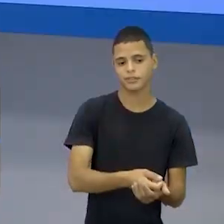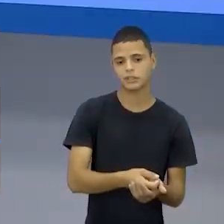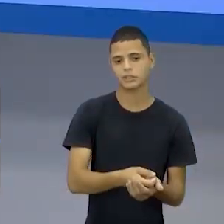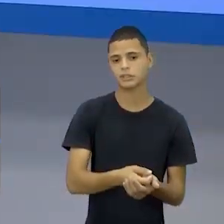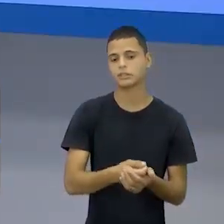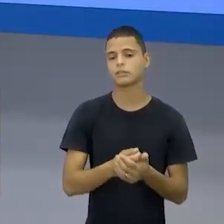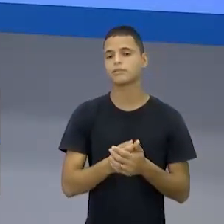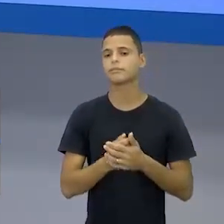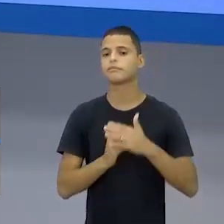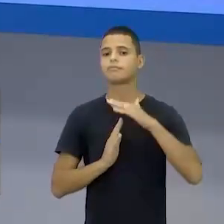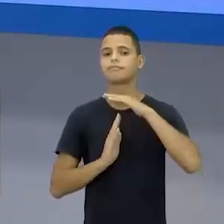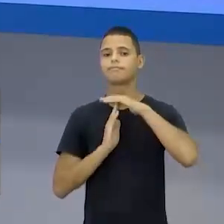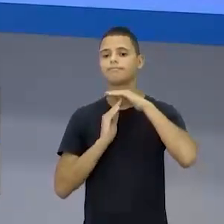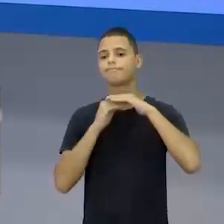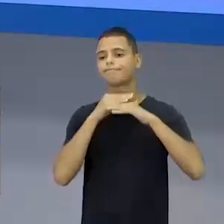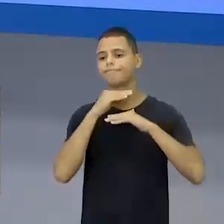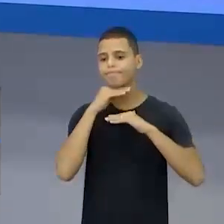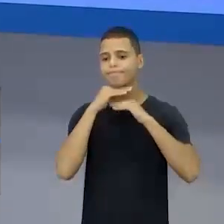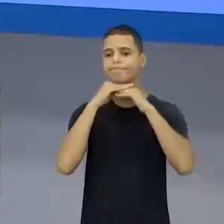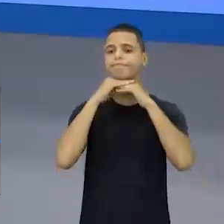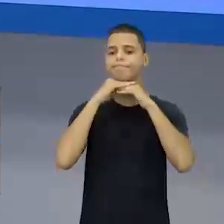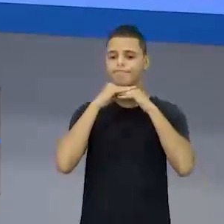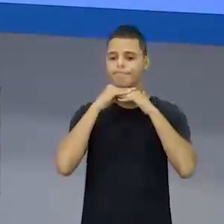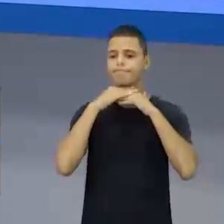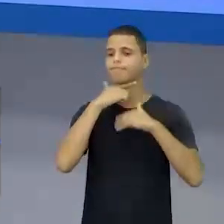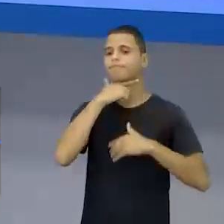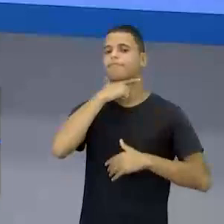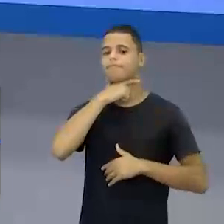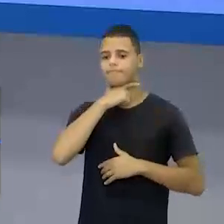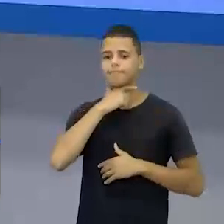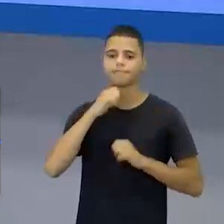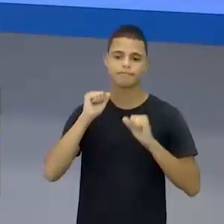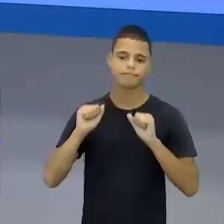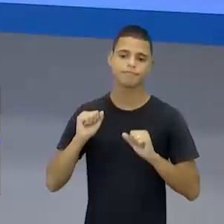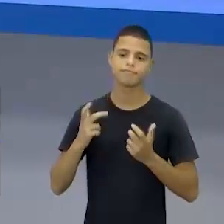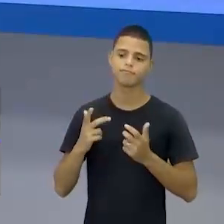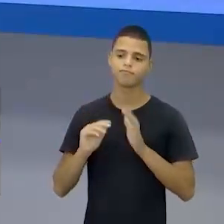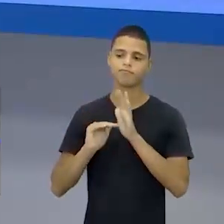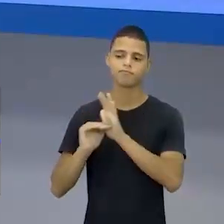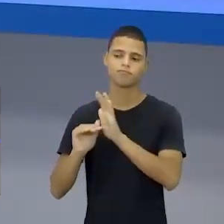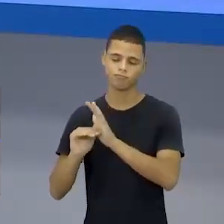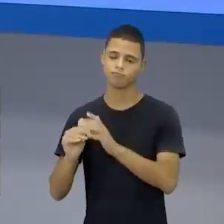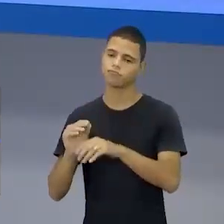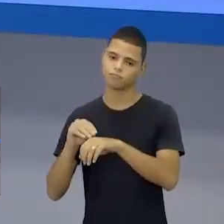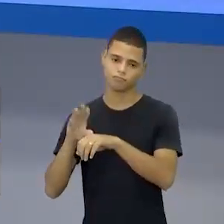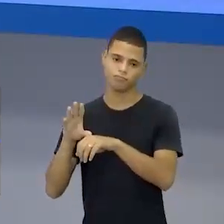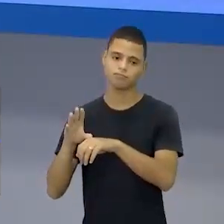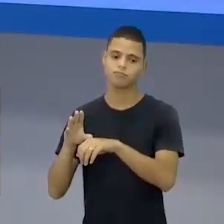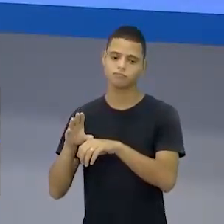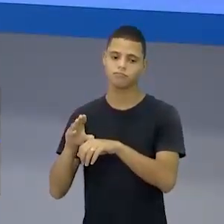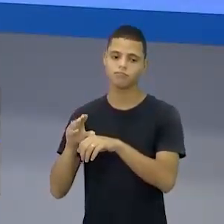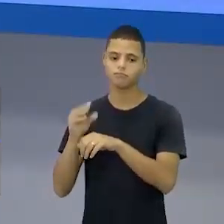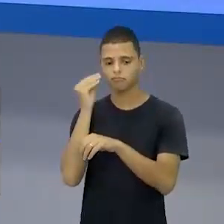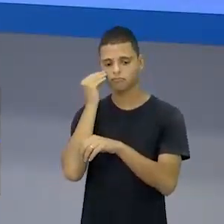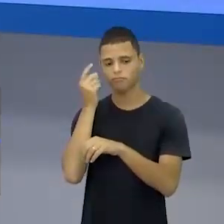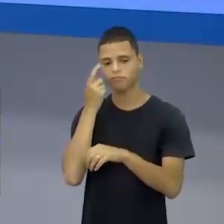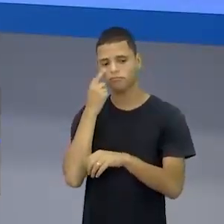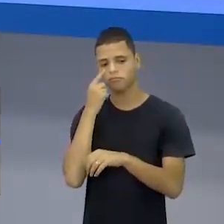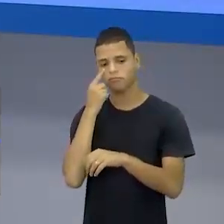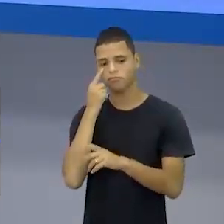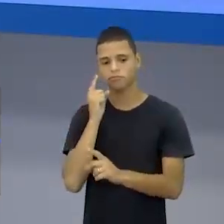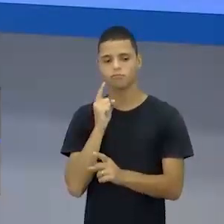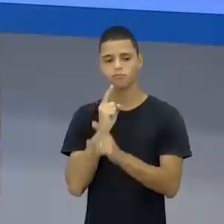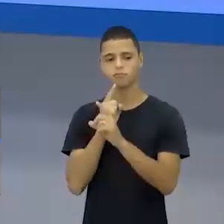Você já vai estar sabendo bastante coisa, você pode dar uma dica e explorar e falar, olha, é nessa área que você tem que estudar, ou essa parte aí que você tem que tentar ver, descobrir, para